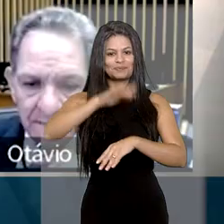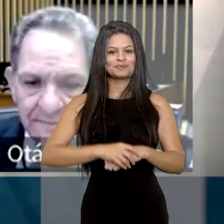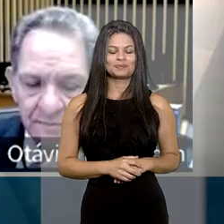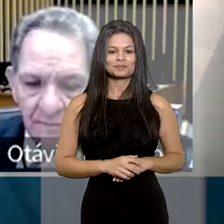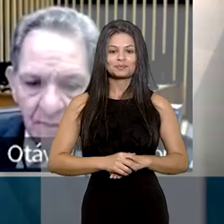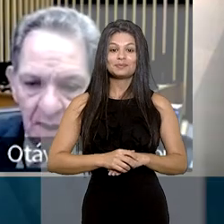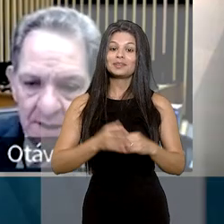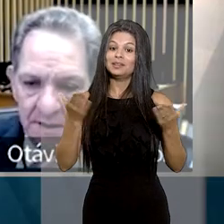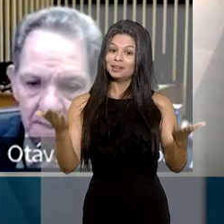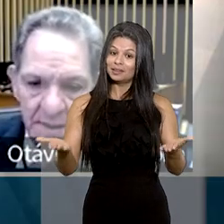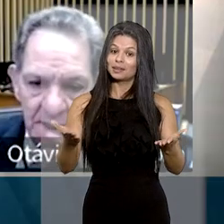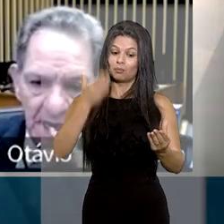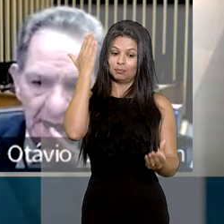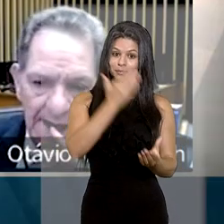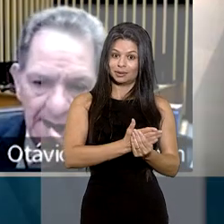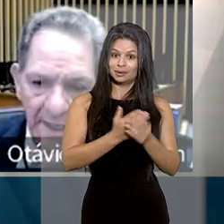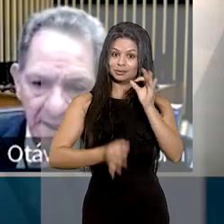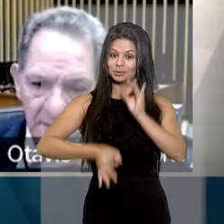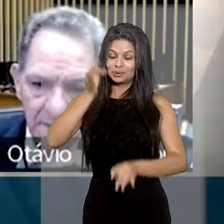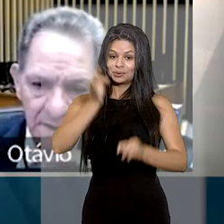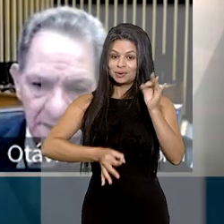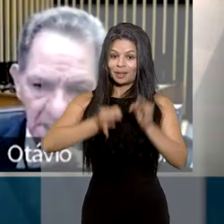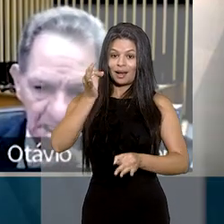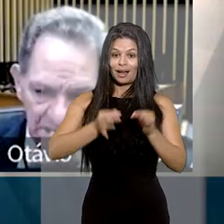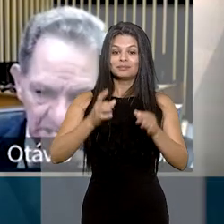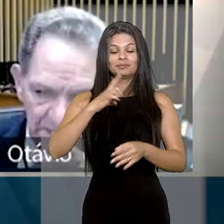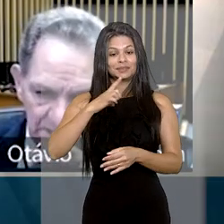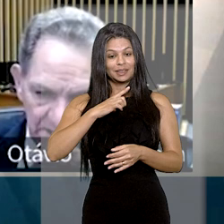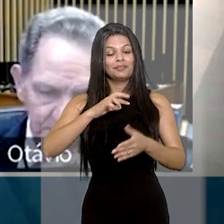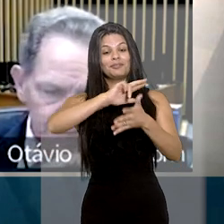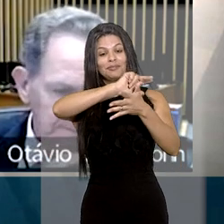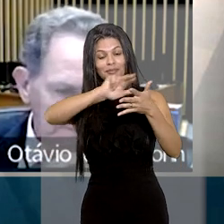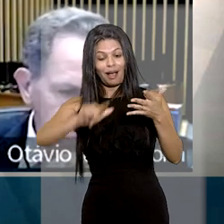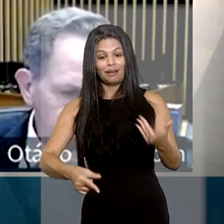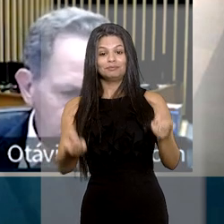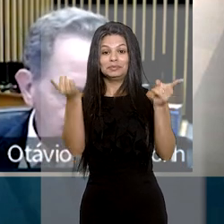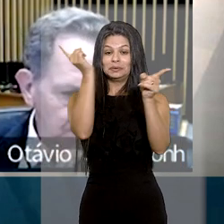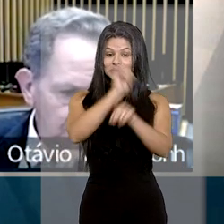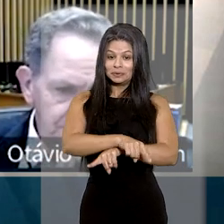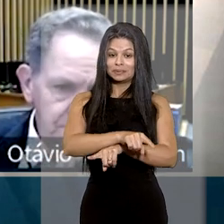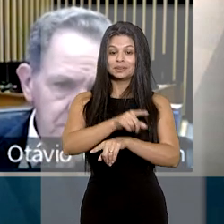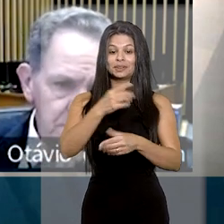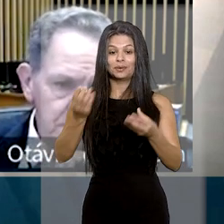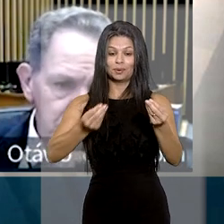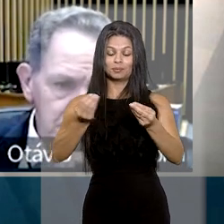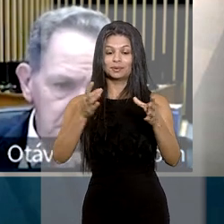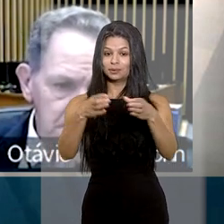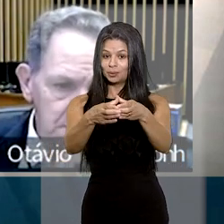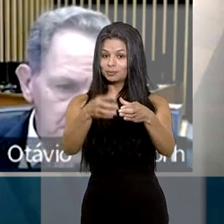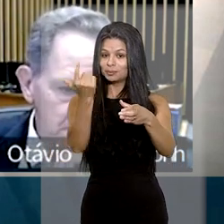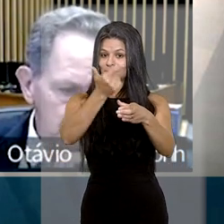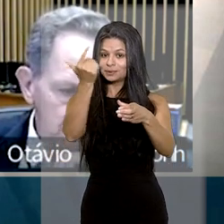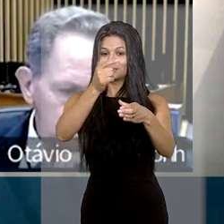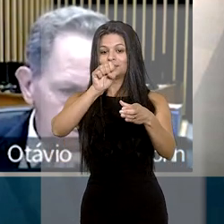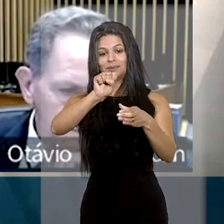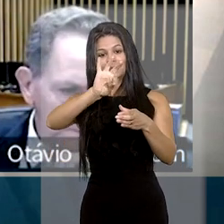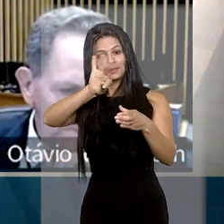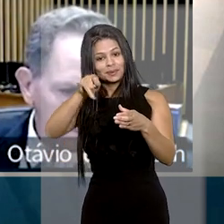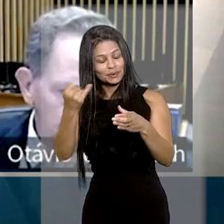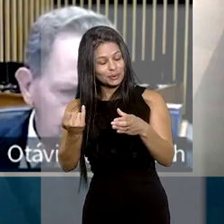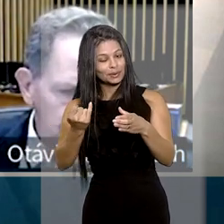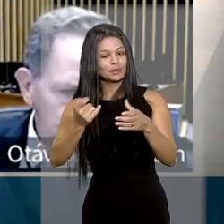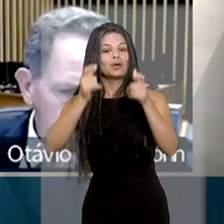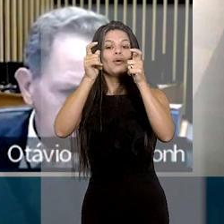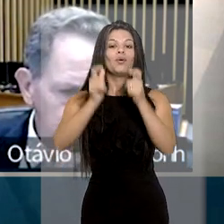mais julgado a corte especial apreciou embargos de divergência contra acórdão da segunda turma do STJ que